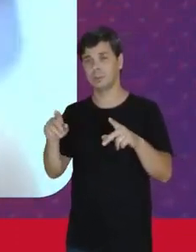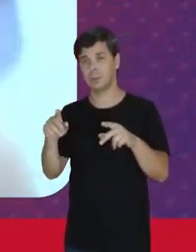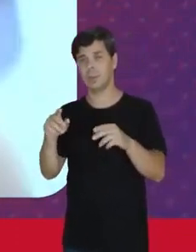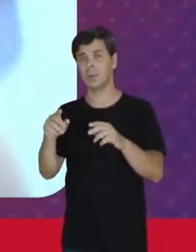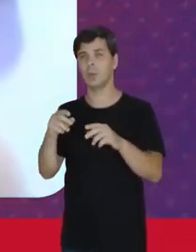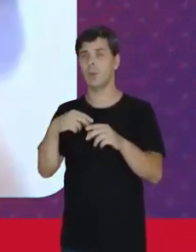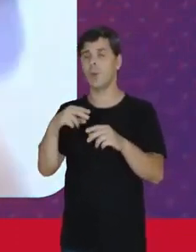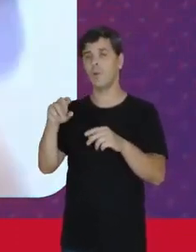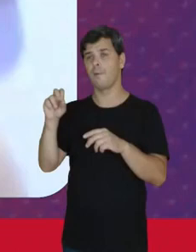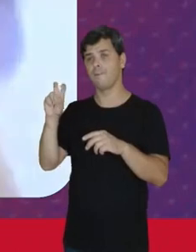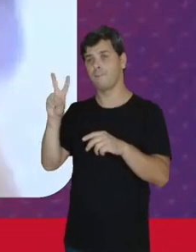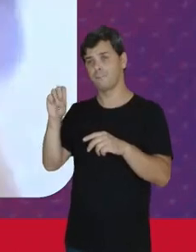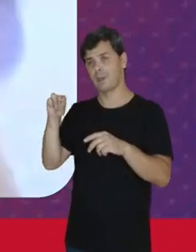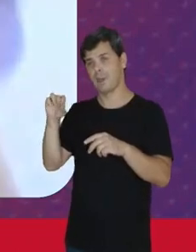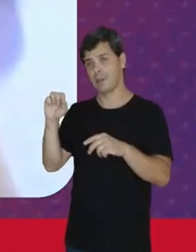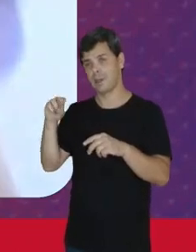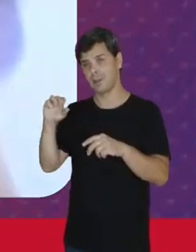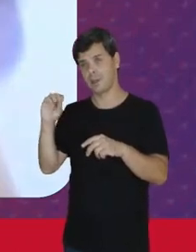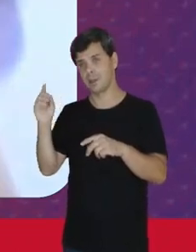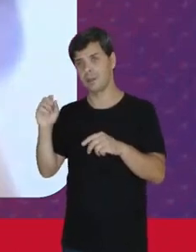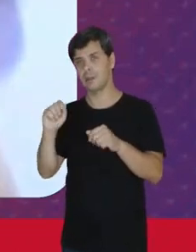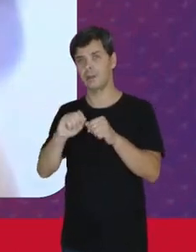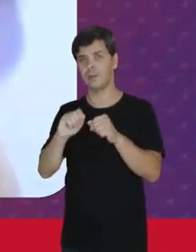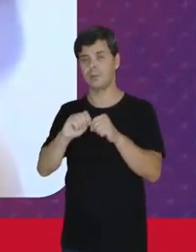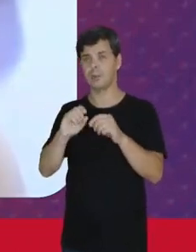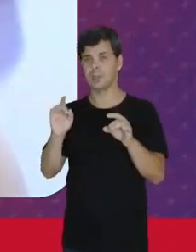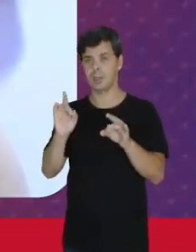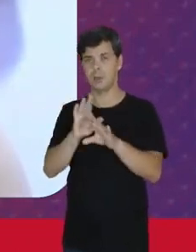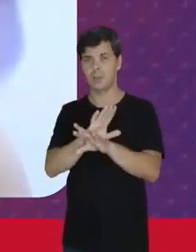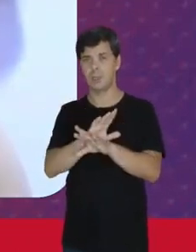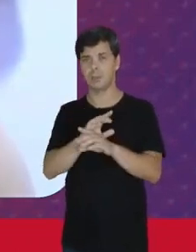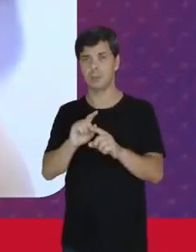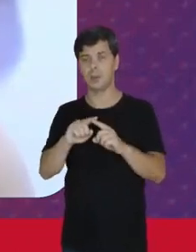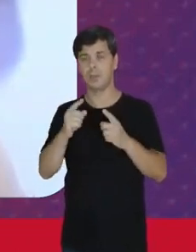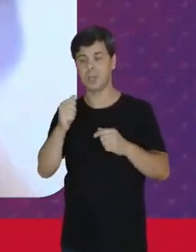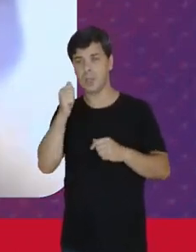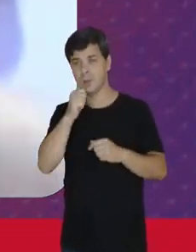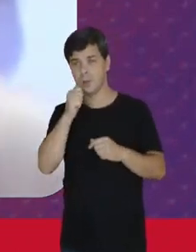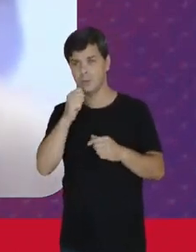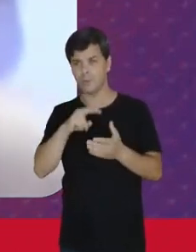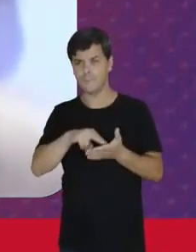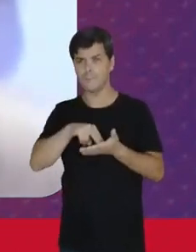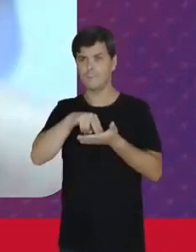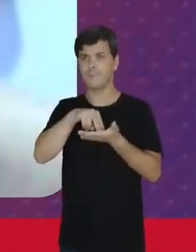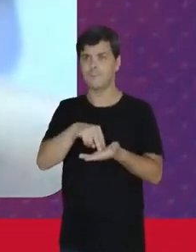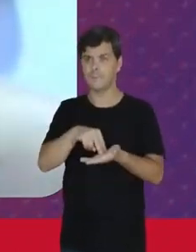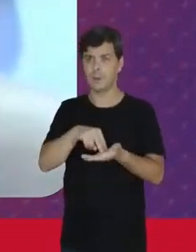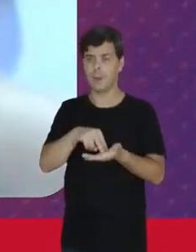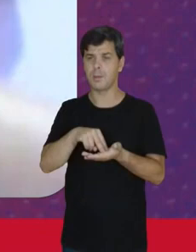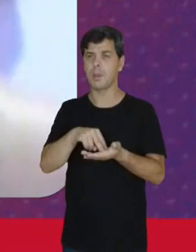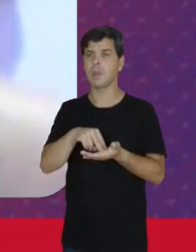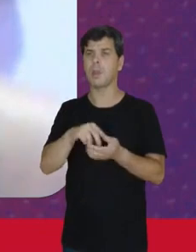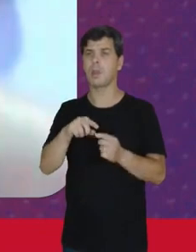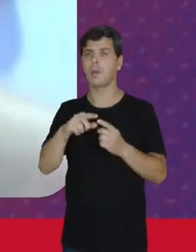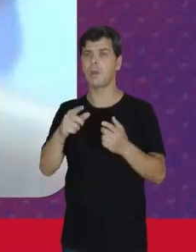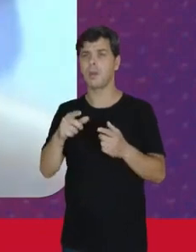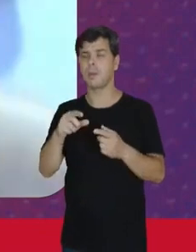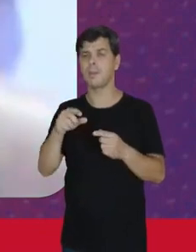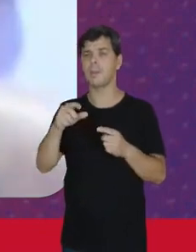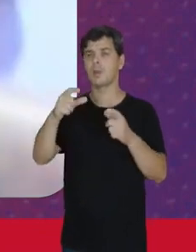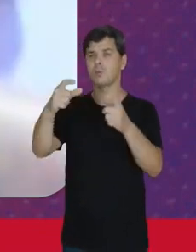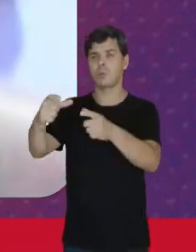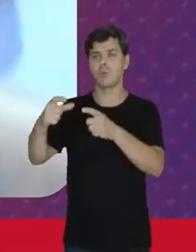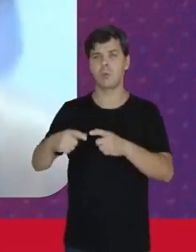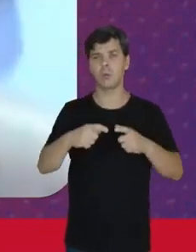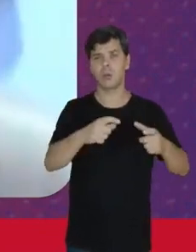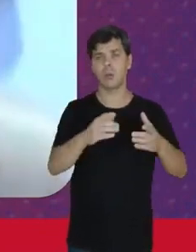próprios venenos, né, foram dizimando, né? Mas as mulheres mantiveram a sua resistência, uma aqui, outra